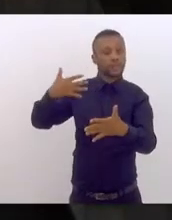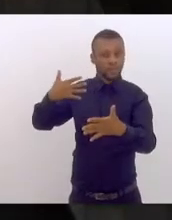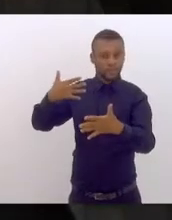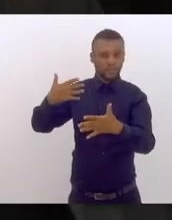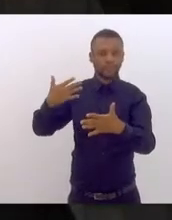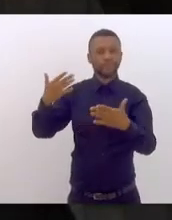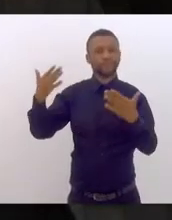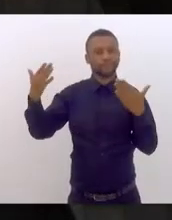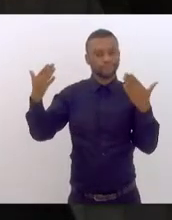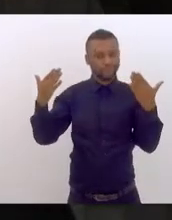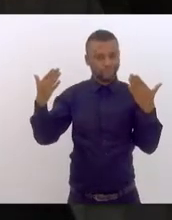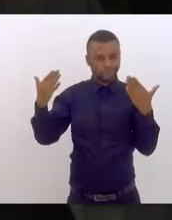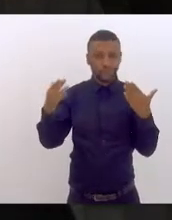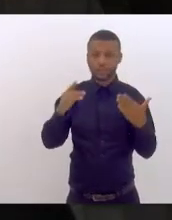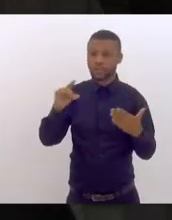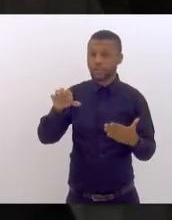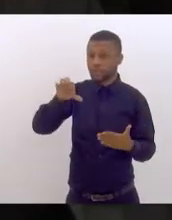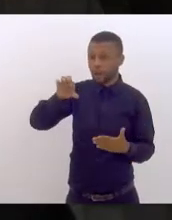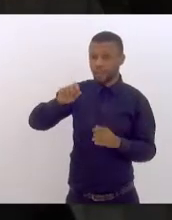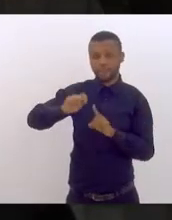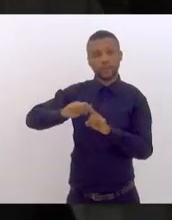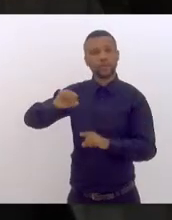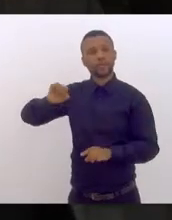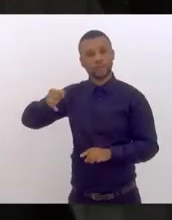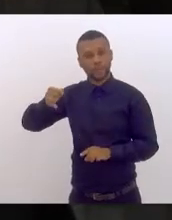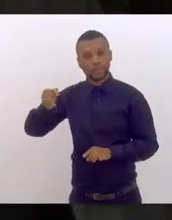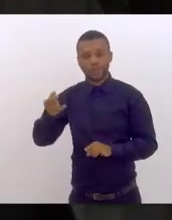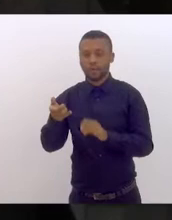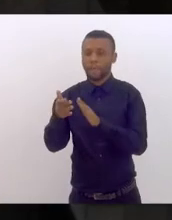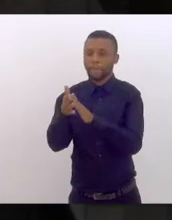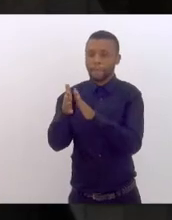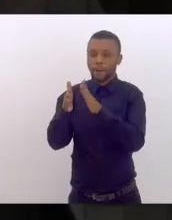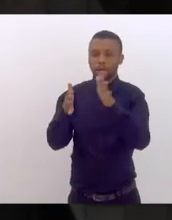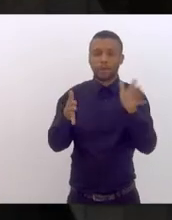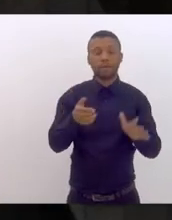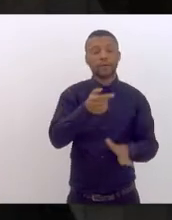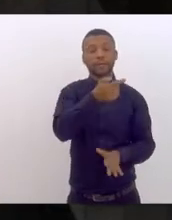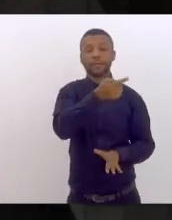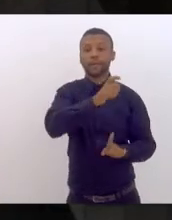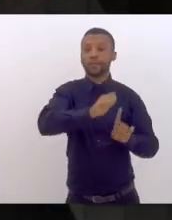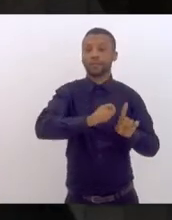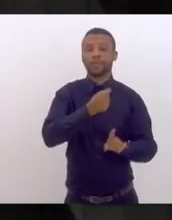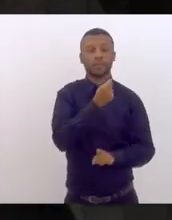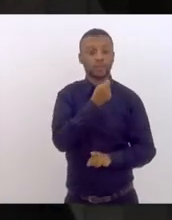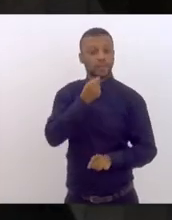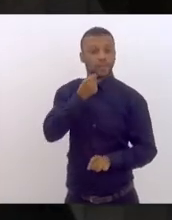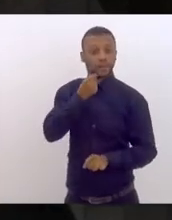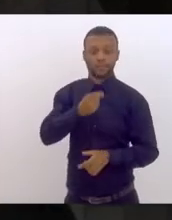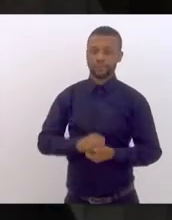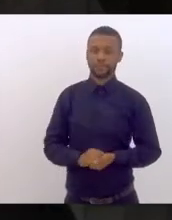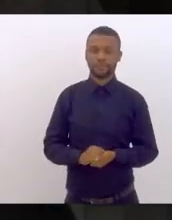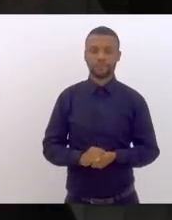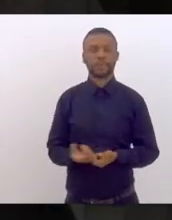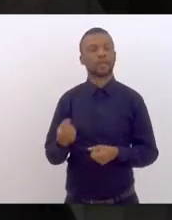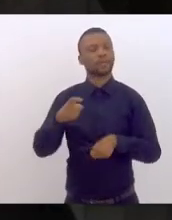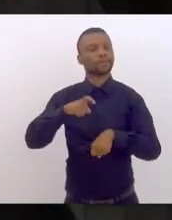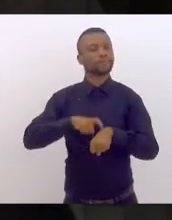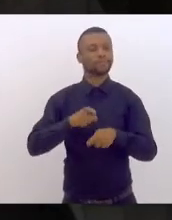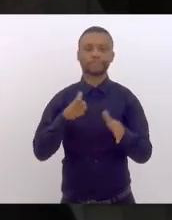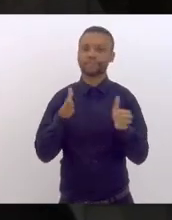diferença de Nove de Janeiro para Sete de Setembro o E durante esse